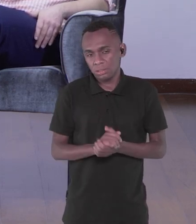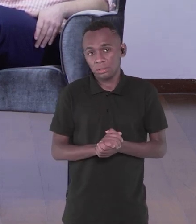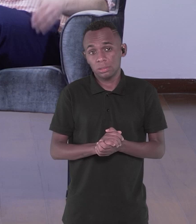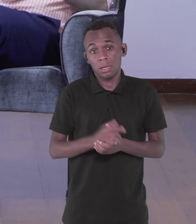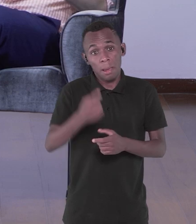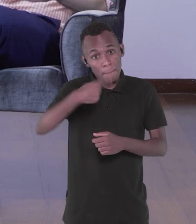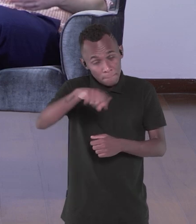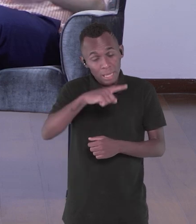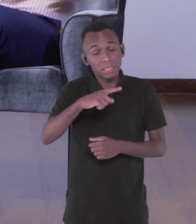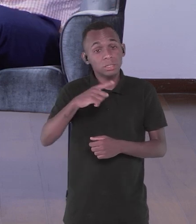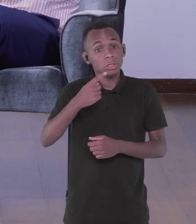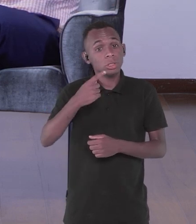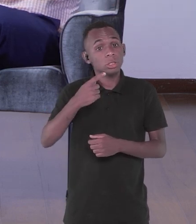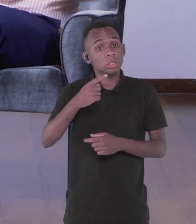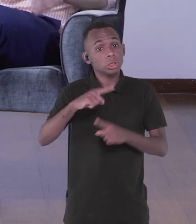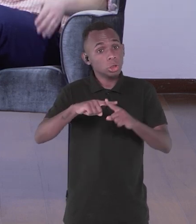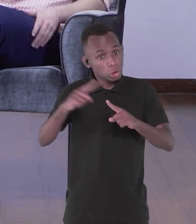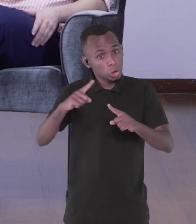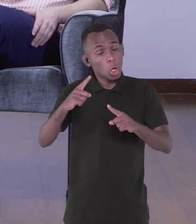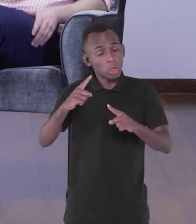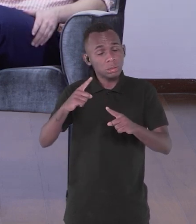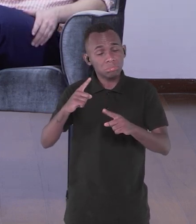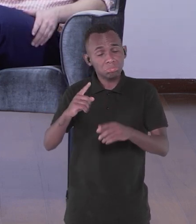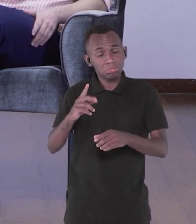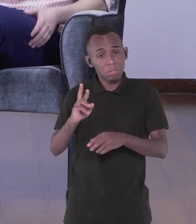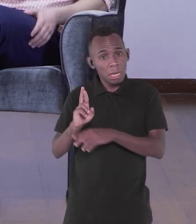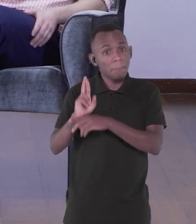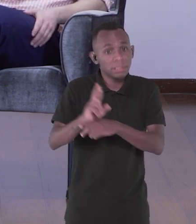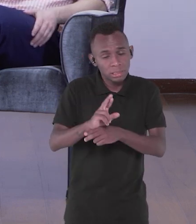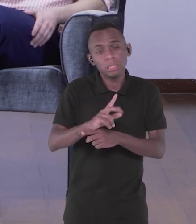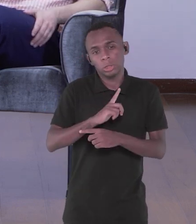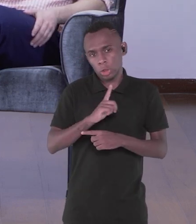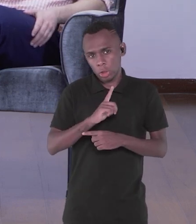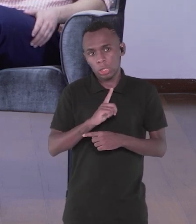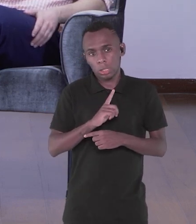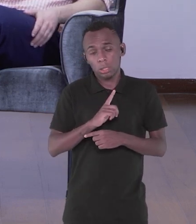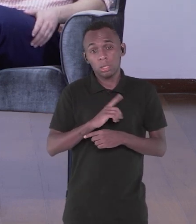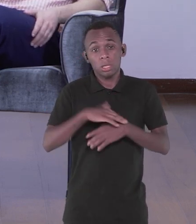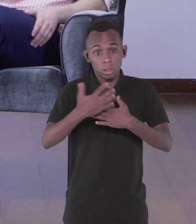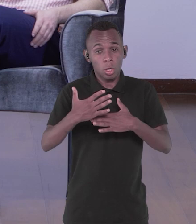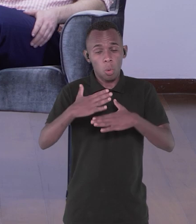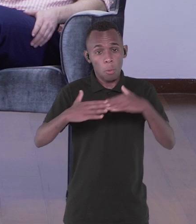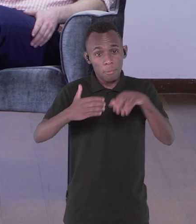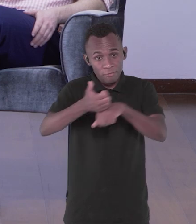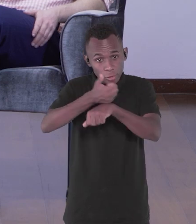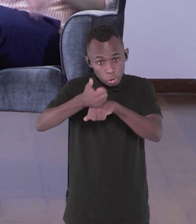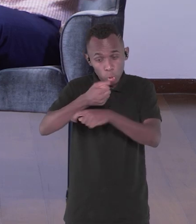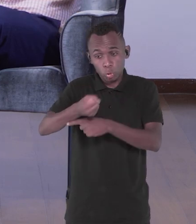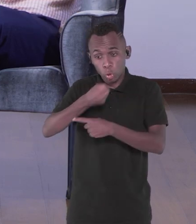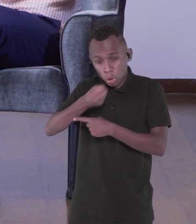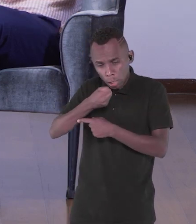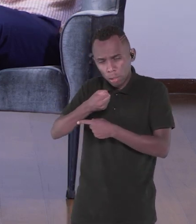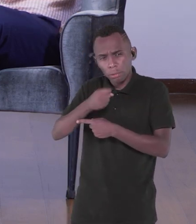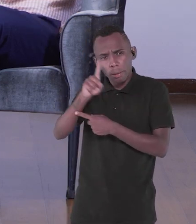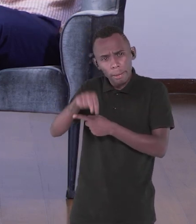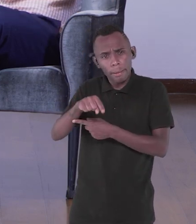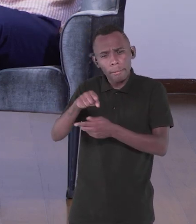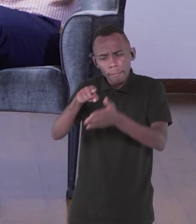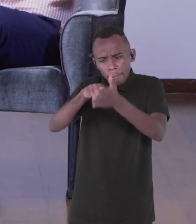achei que, como jornalista, e essa é a nossa função, é justamente destrinchar e